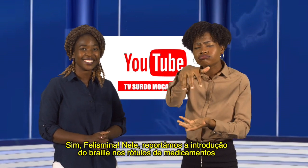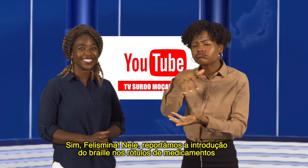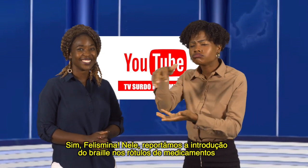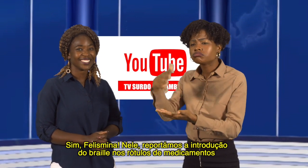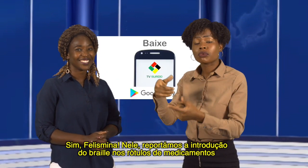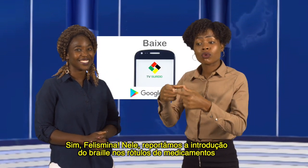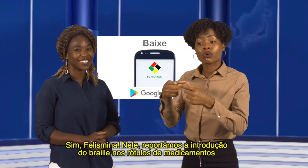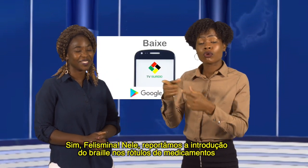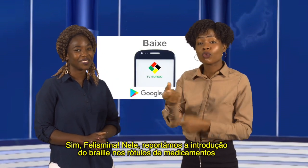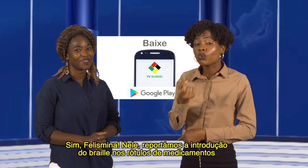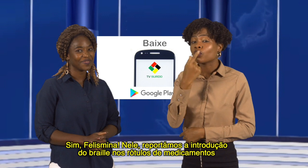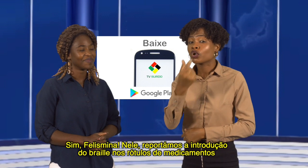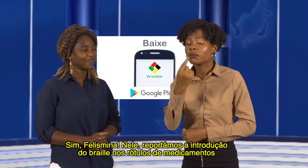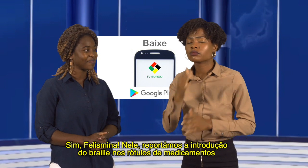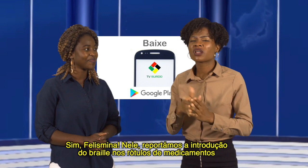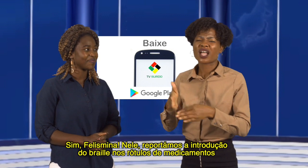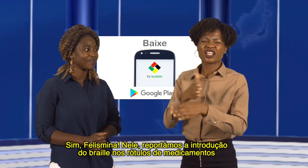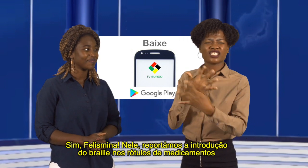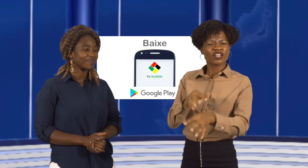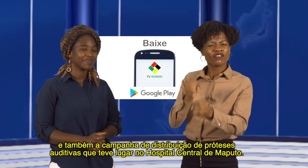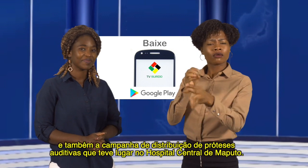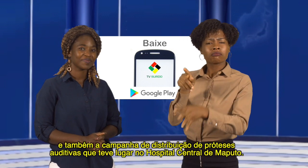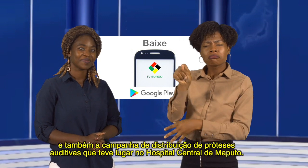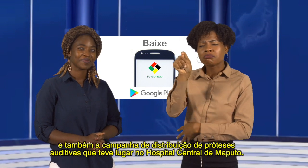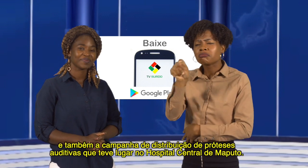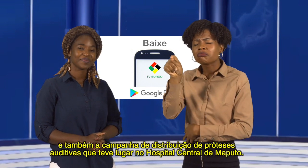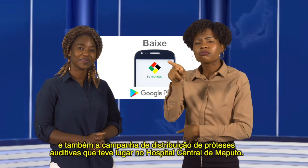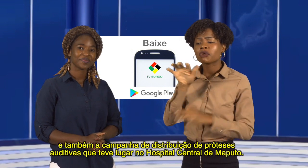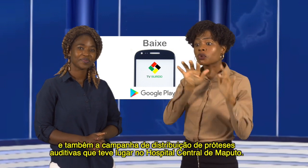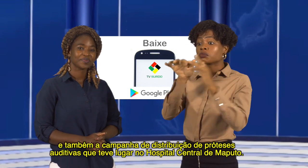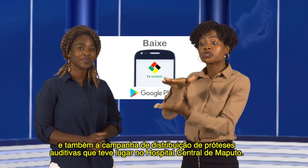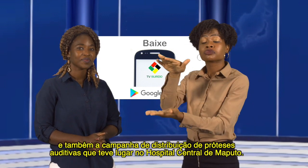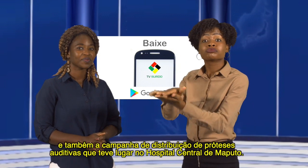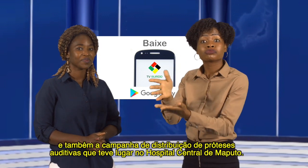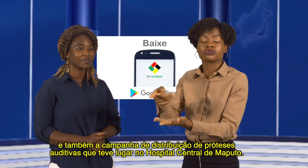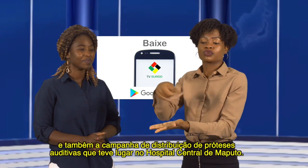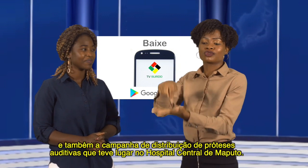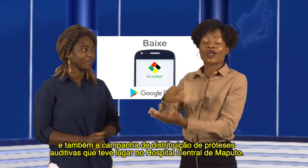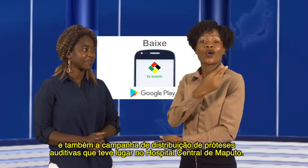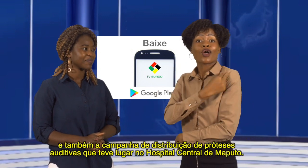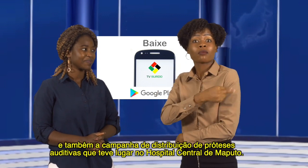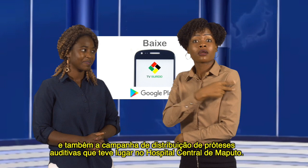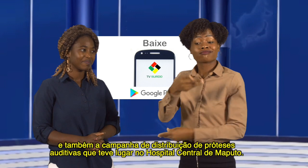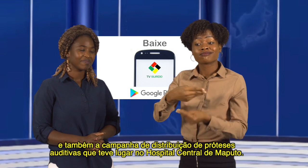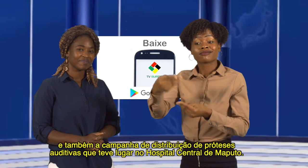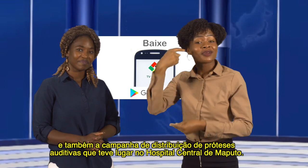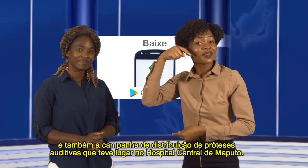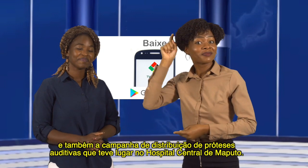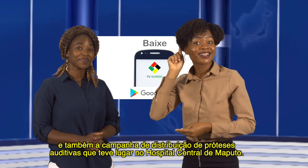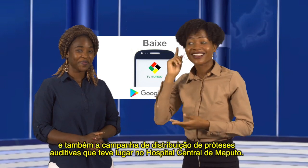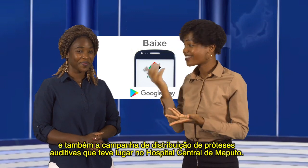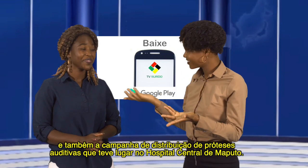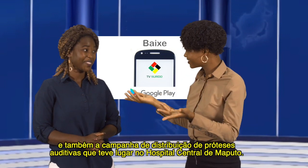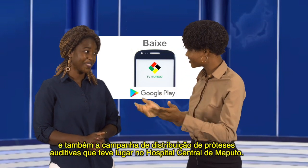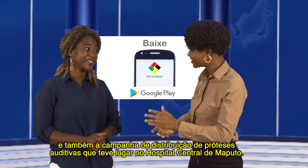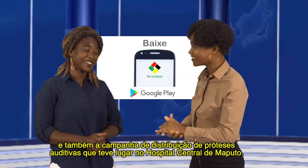introdução de Braille nos rótulos de medicamentos e também a campanha de distribuição de próteses auditivas que teve